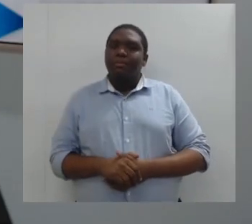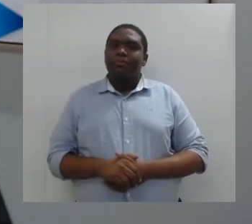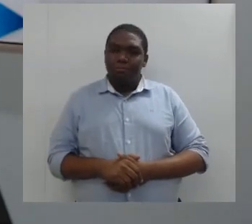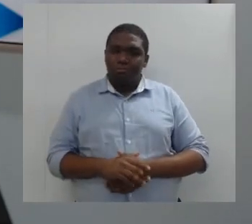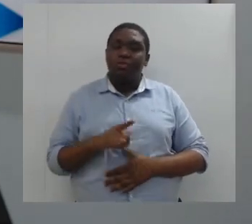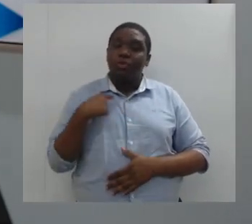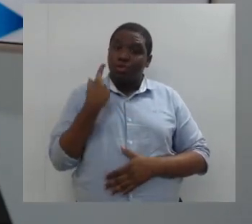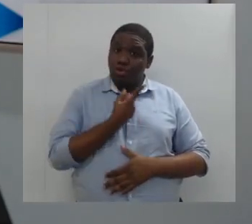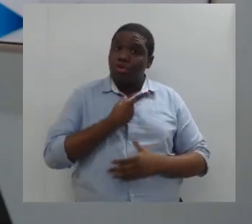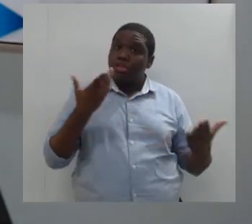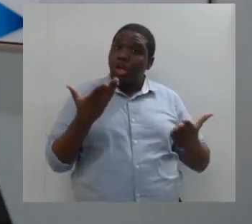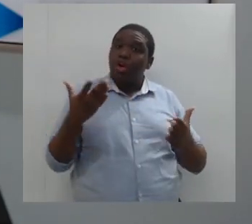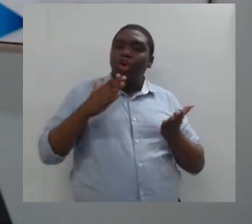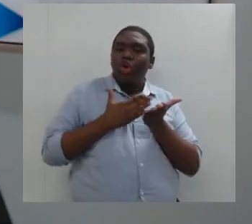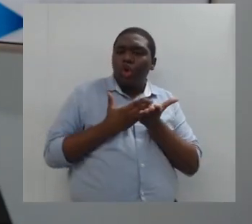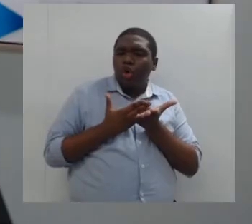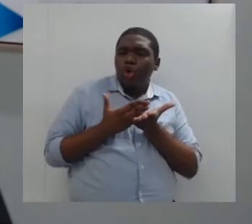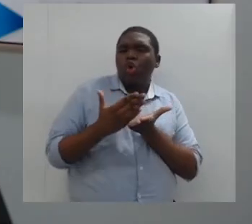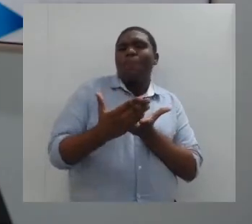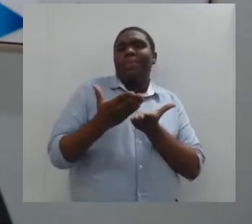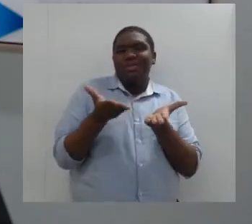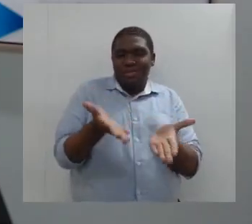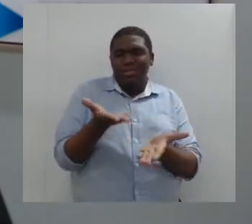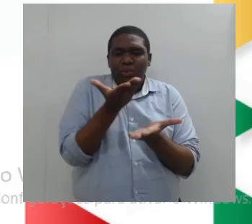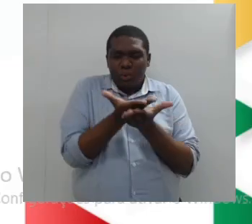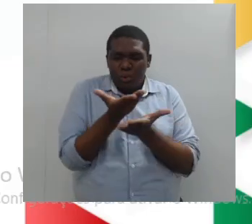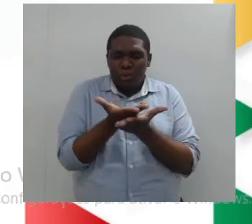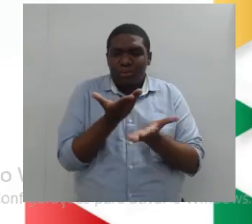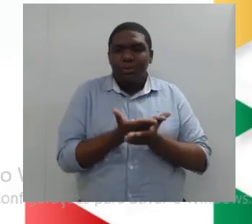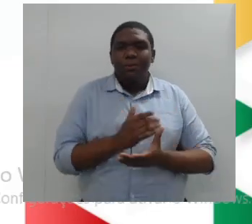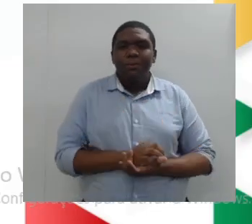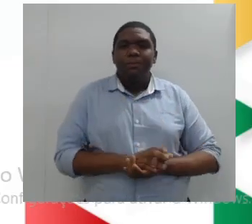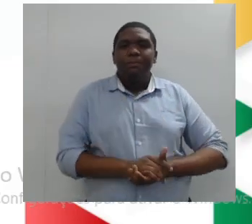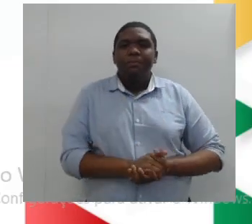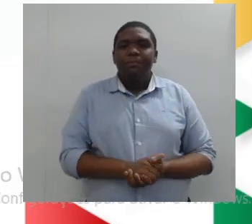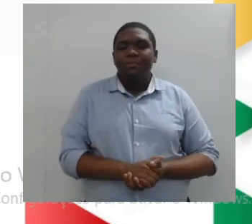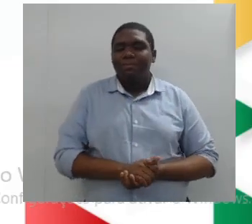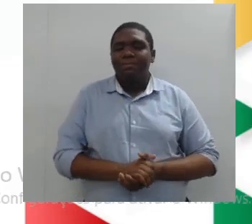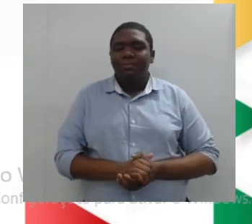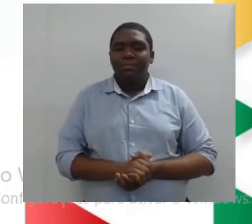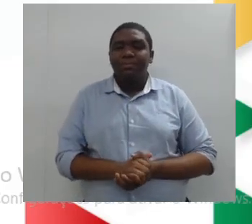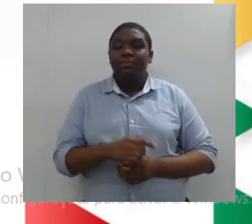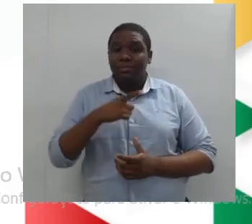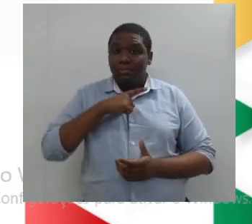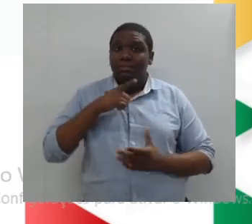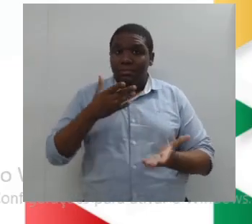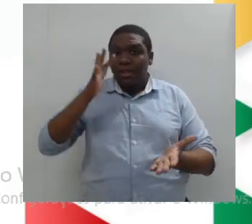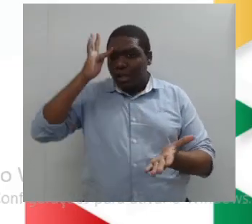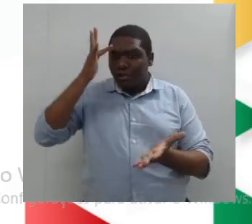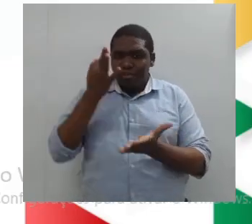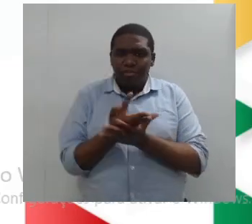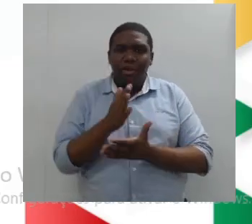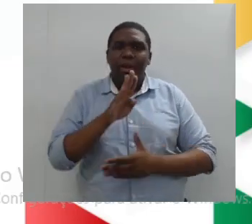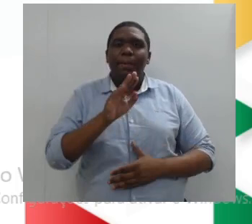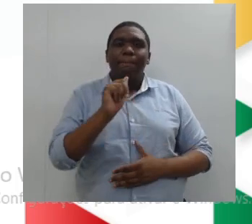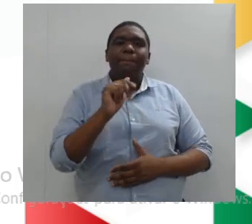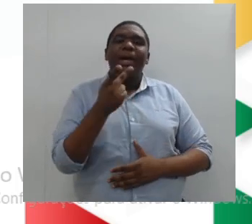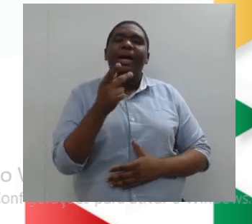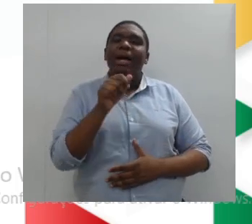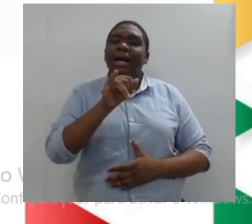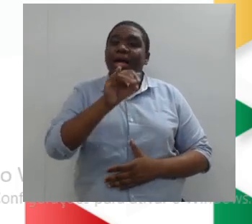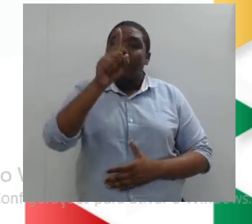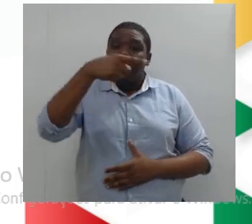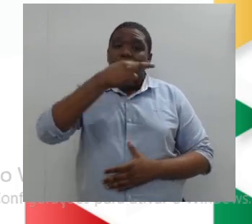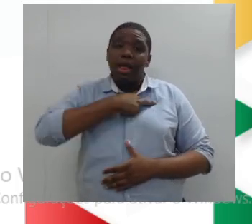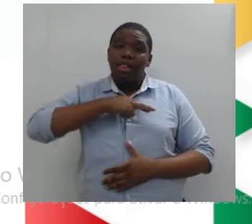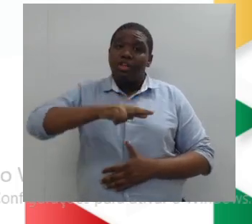nesse universo. Na tela nós temos a seguinte questão. Vamos lá. A fé Bahá'í é uma religião